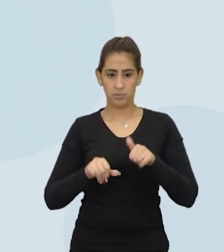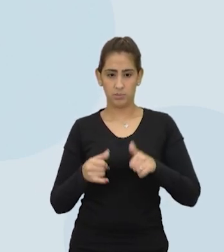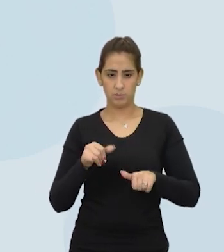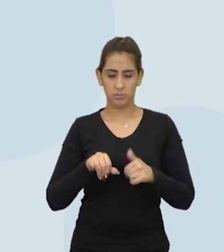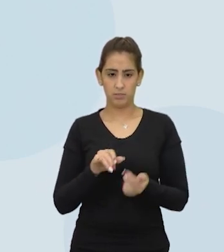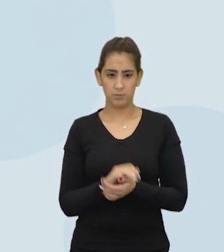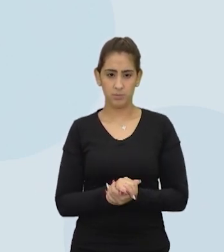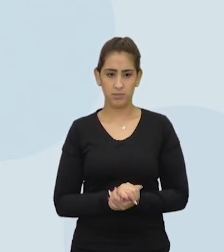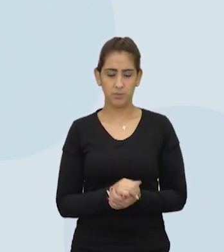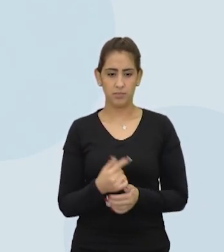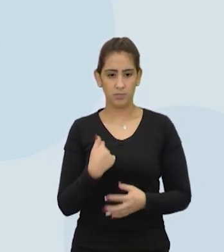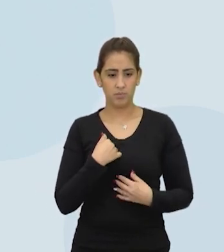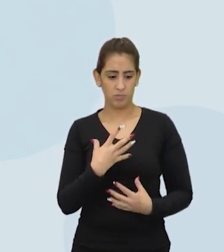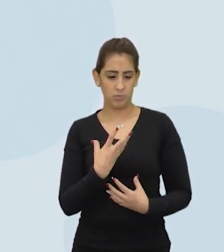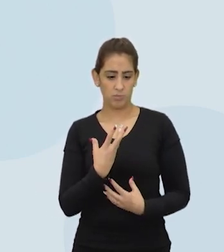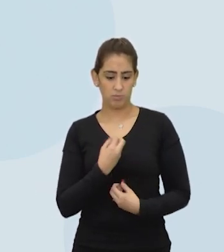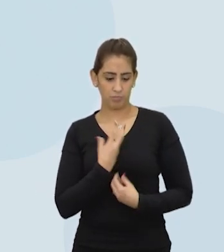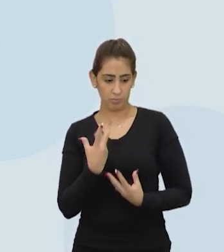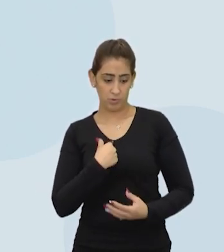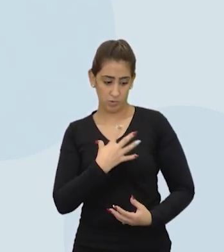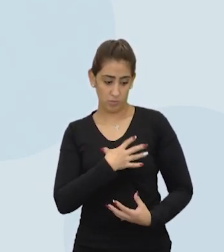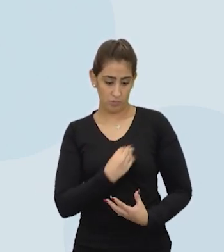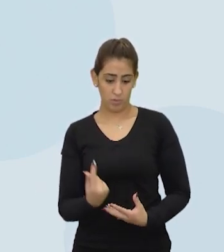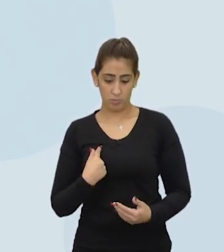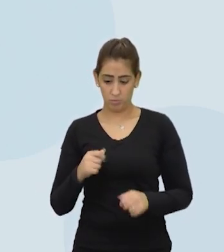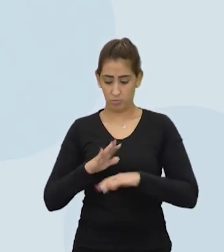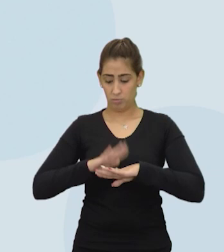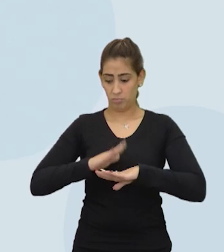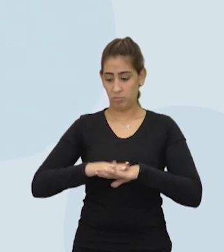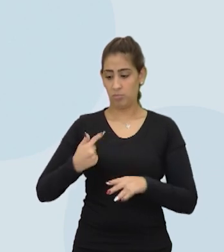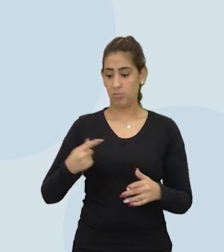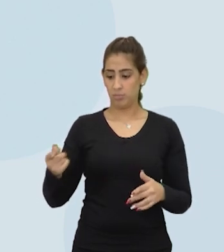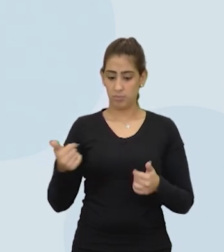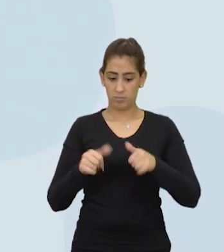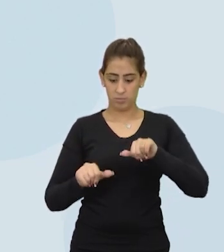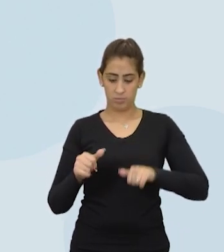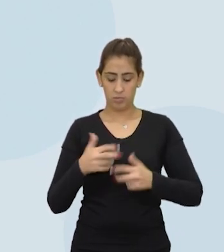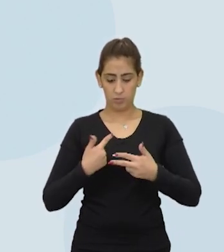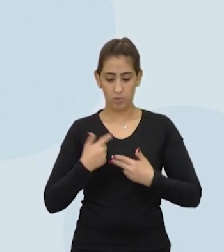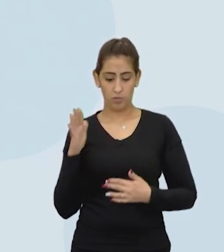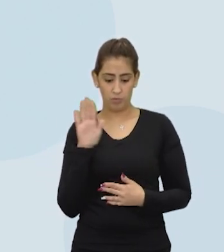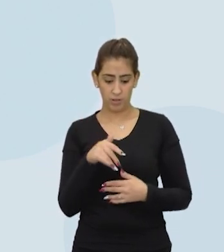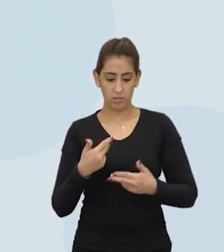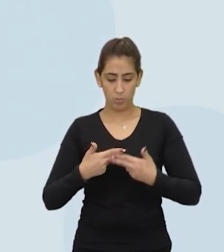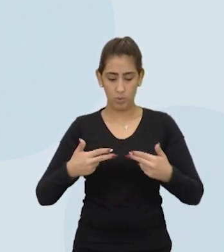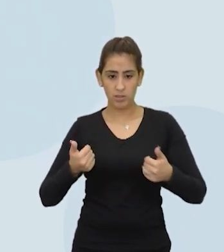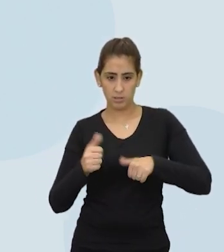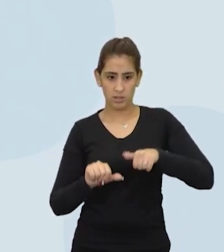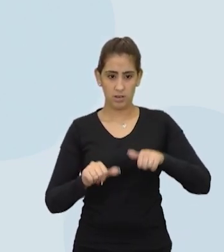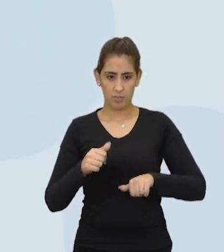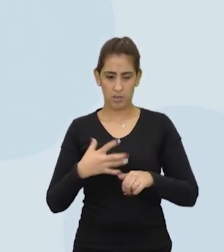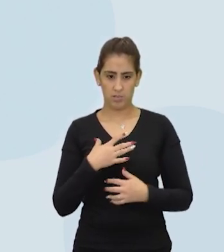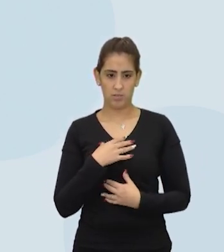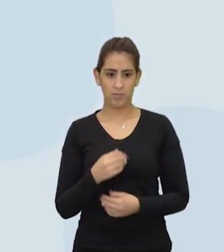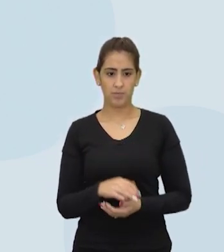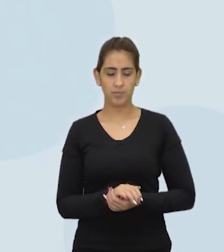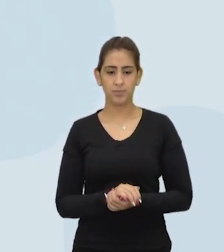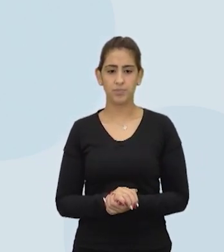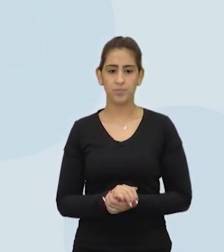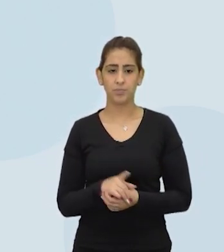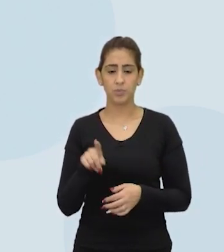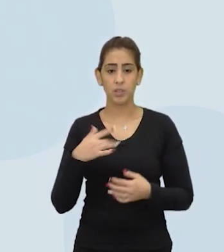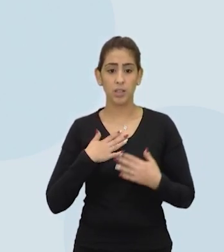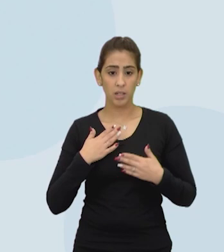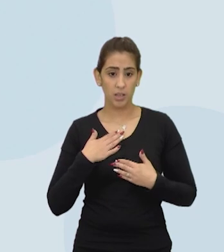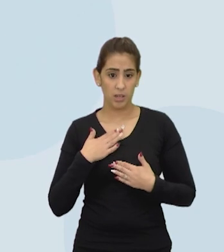Eu sou filho do carbono e do amoníaco, ou seja, eu sou simplesmente filho de elementos químicos. Monstro de escuridão e rutilância, ou seja,